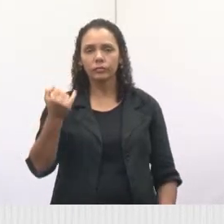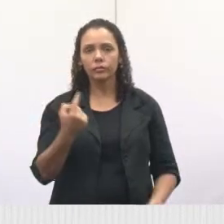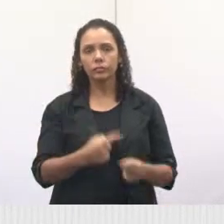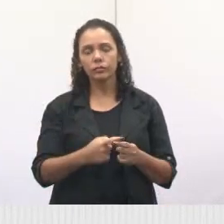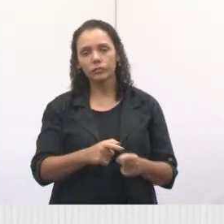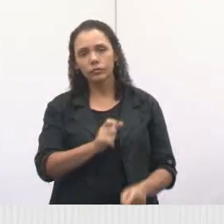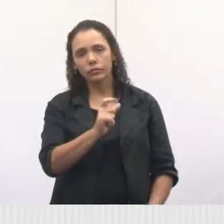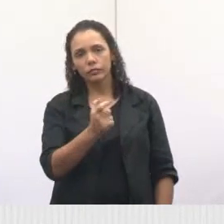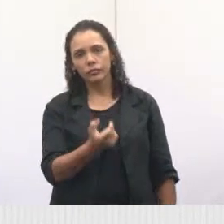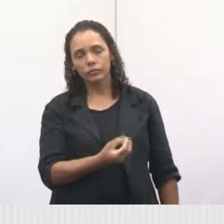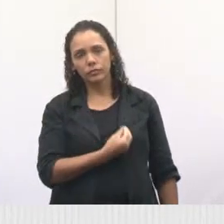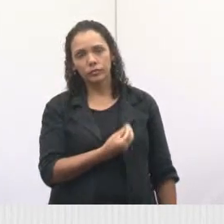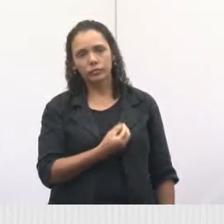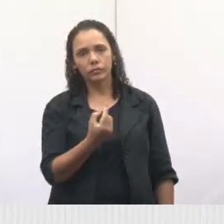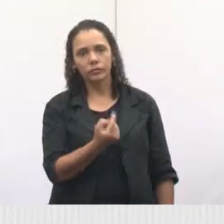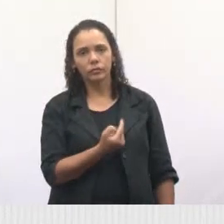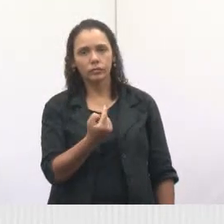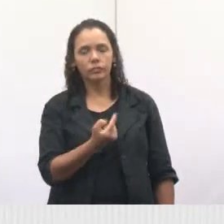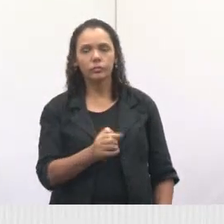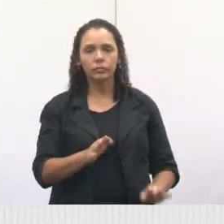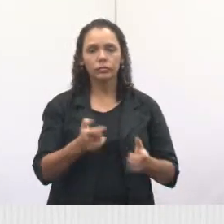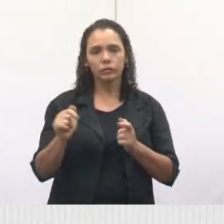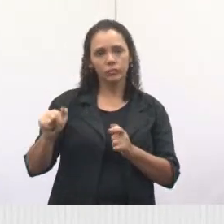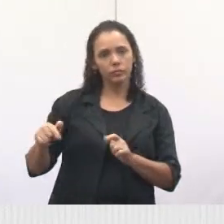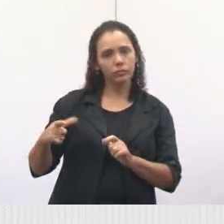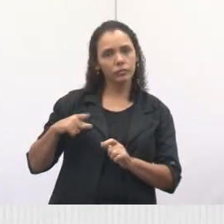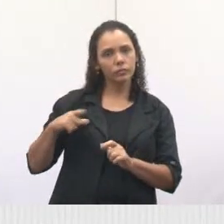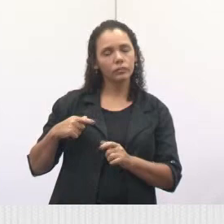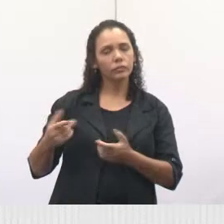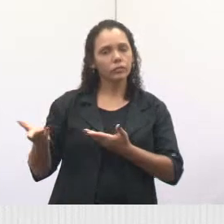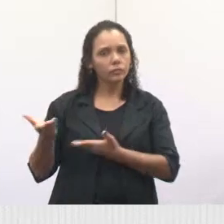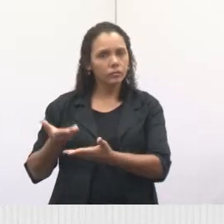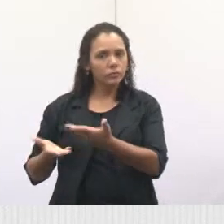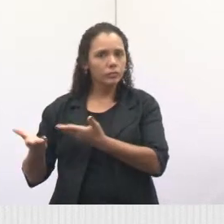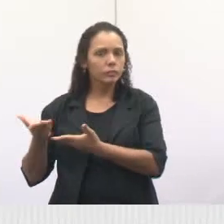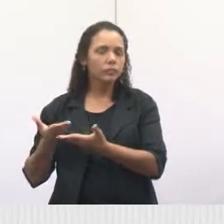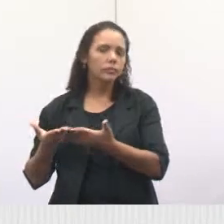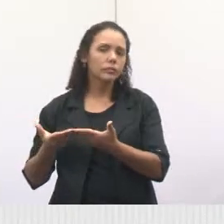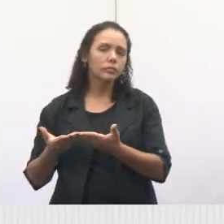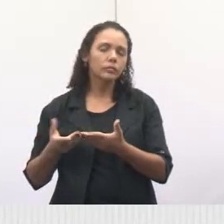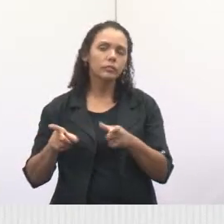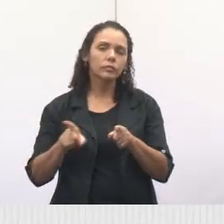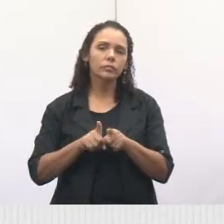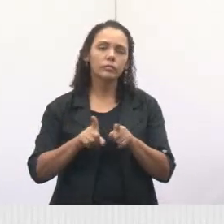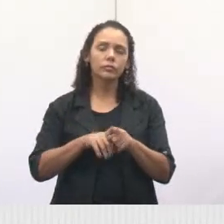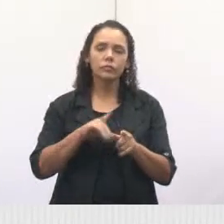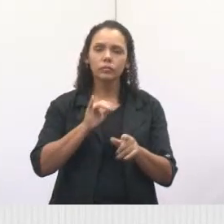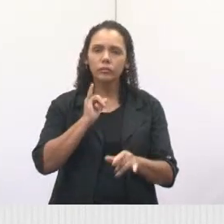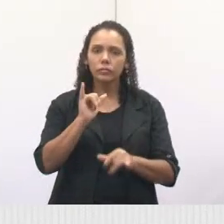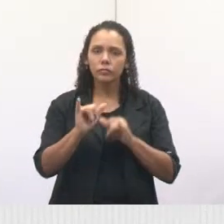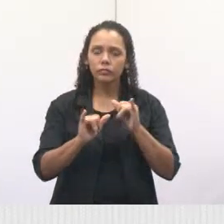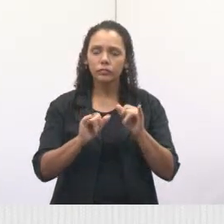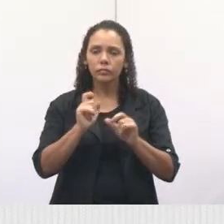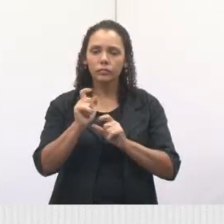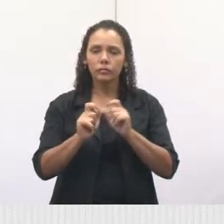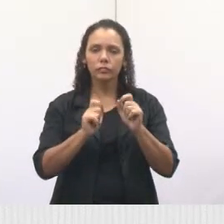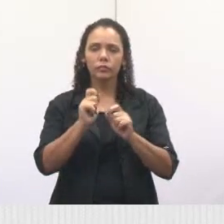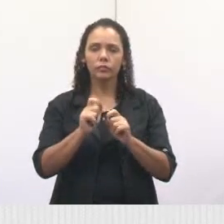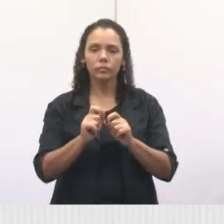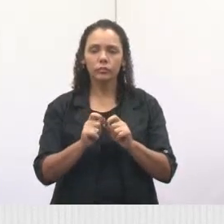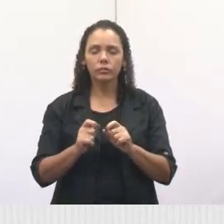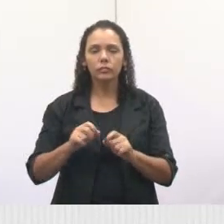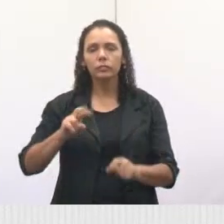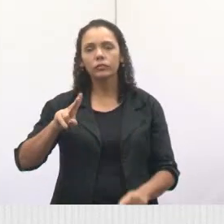vivem sozinhos e encontram ali esse espaço. Eles dizem ainda que a